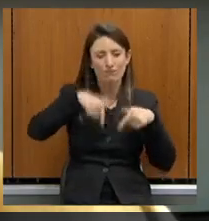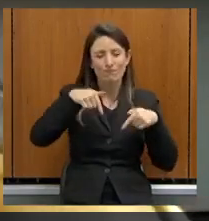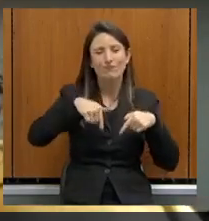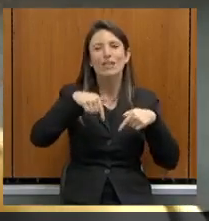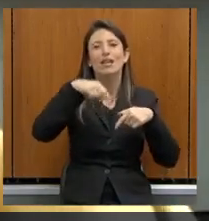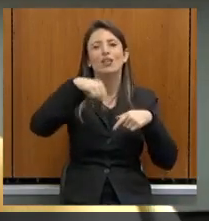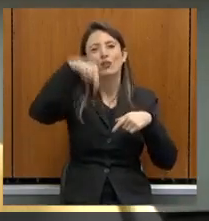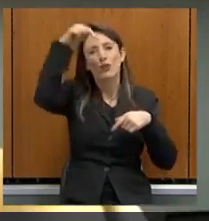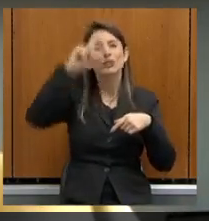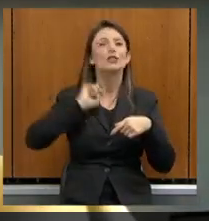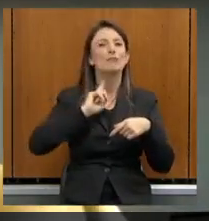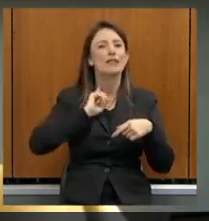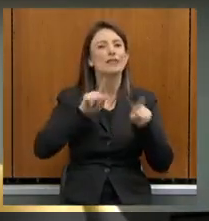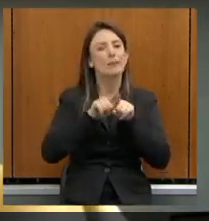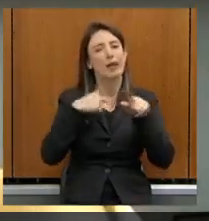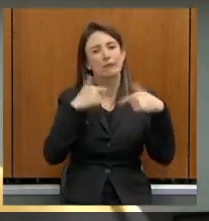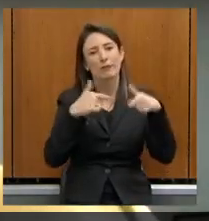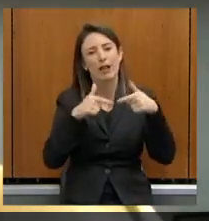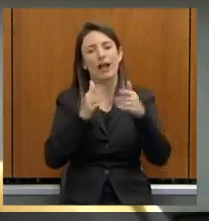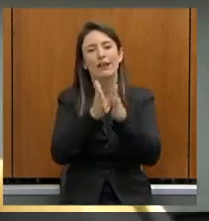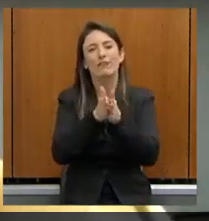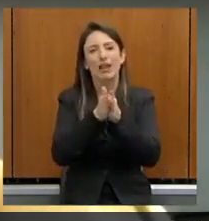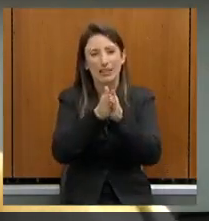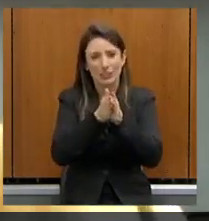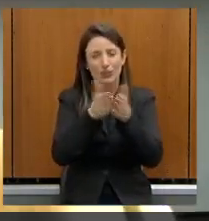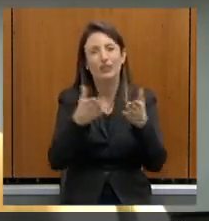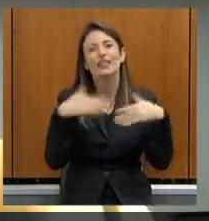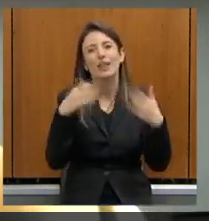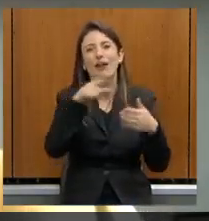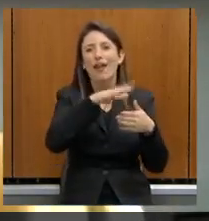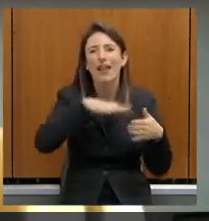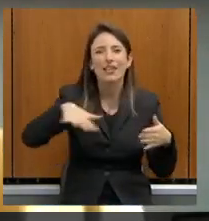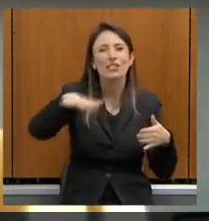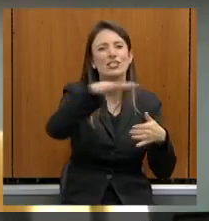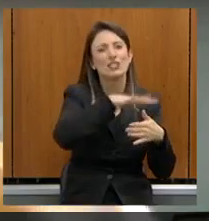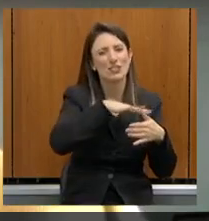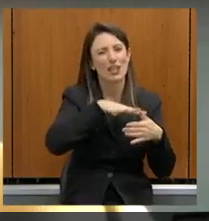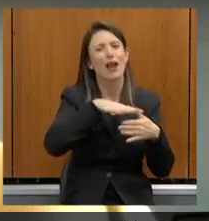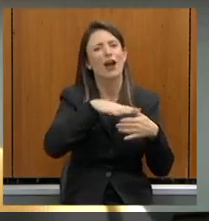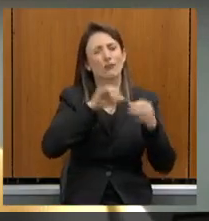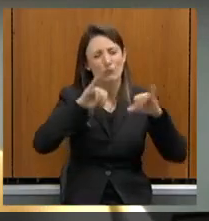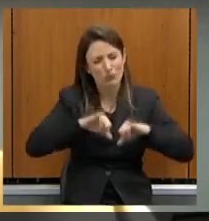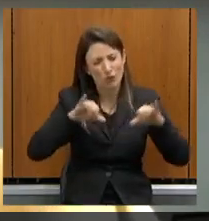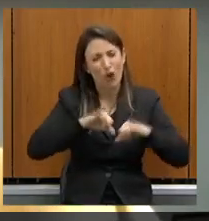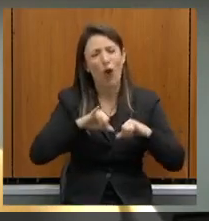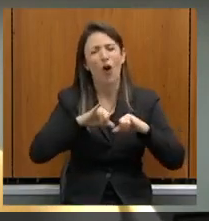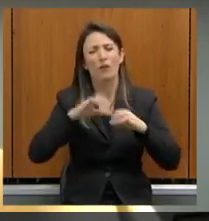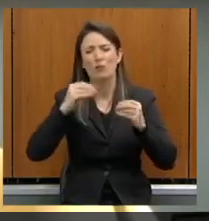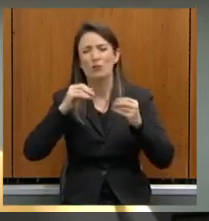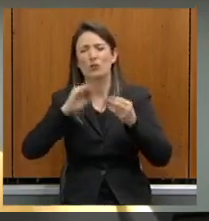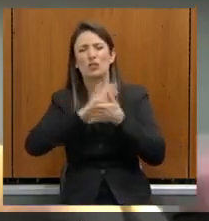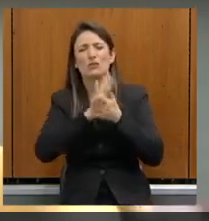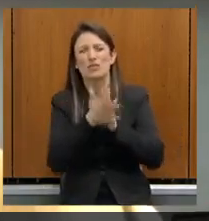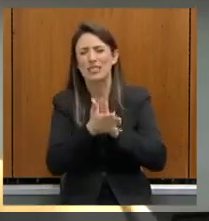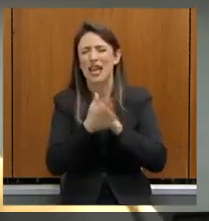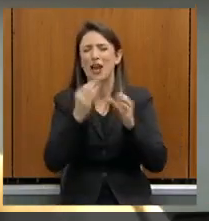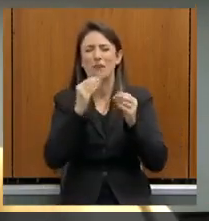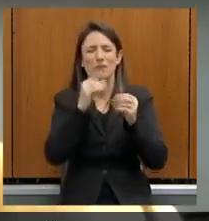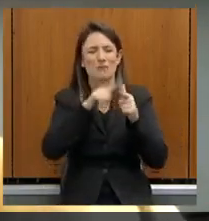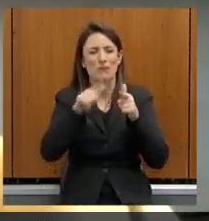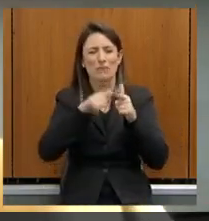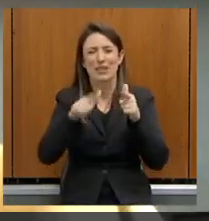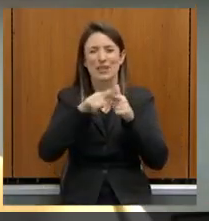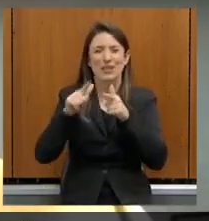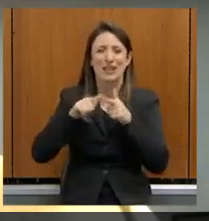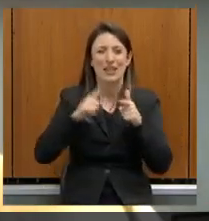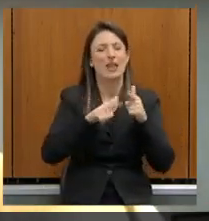duas regiões tradicionalmente marcadas por um processo de exclusão, enfim, por um processo onde o desenvolvimento, inclusive,